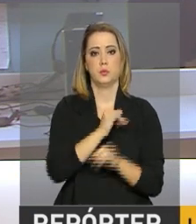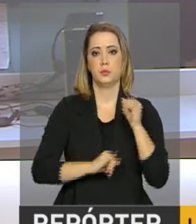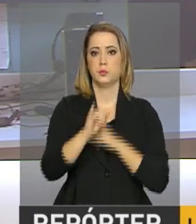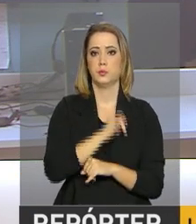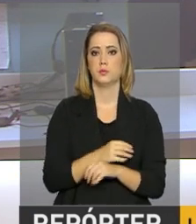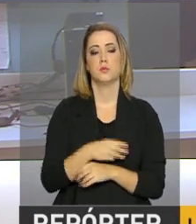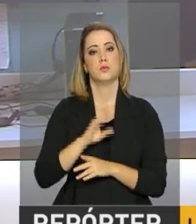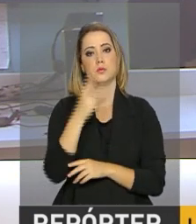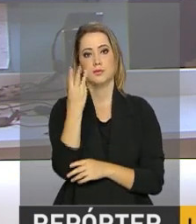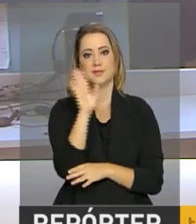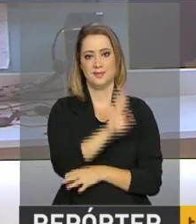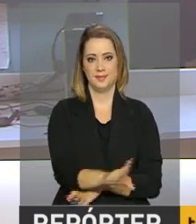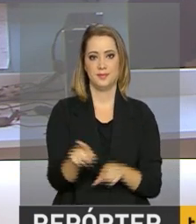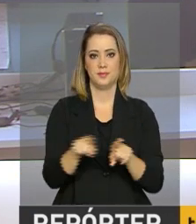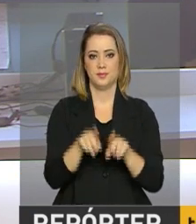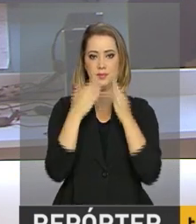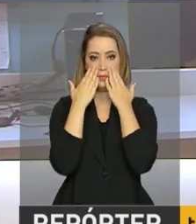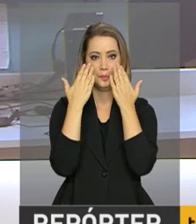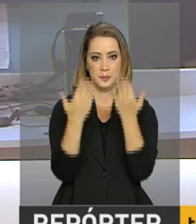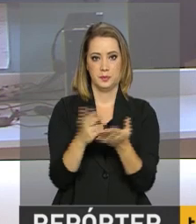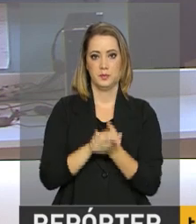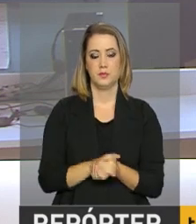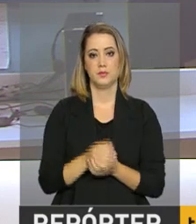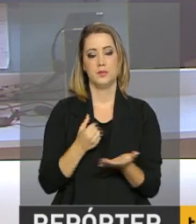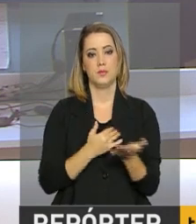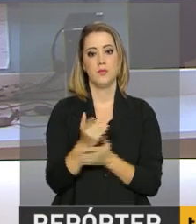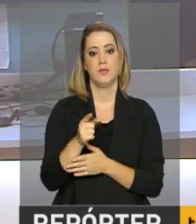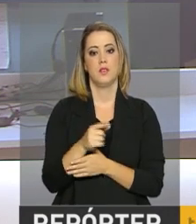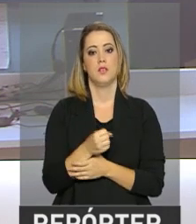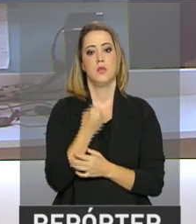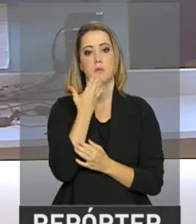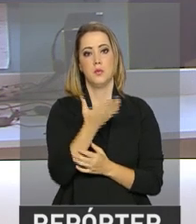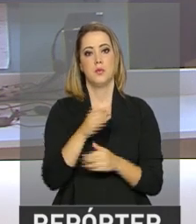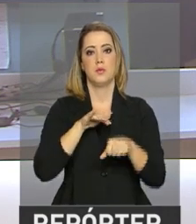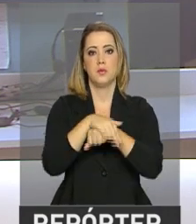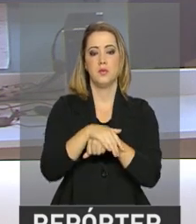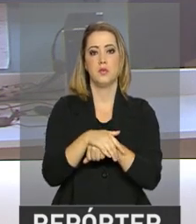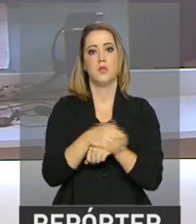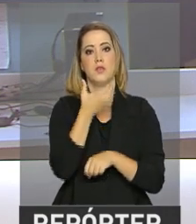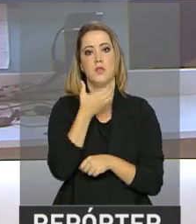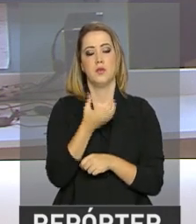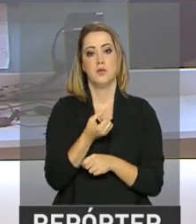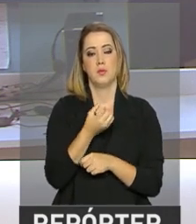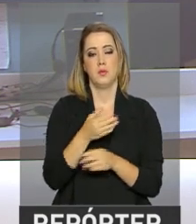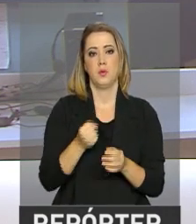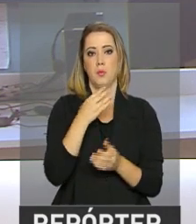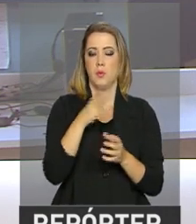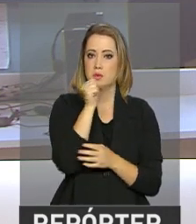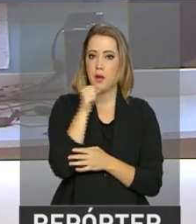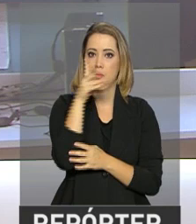informações ou Logo mais às 3 da tarde na próxima edição eu fico por aqui então para você uma boa tarde um bom fim de